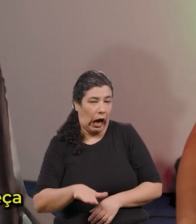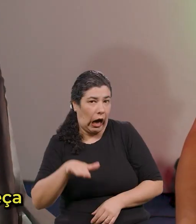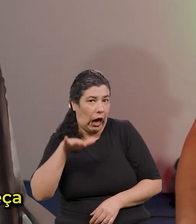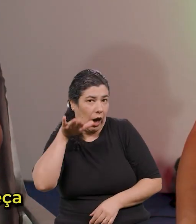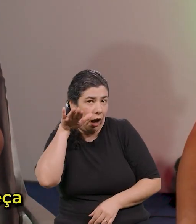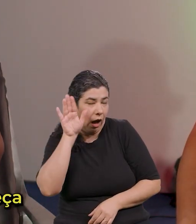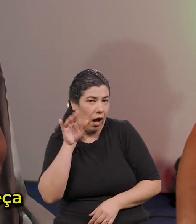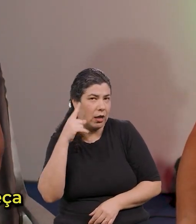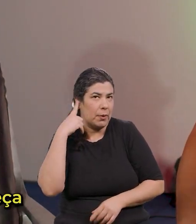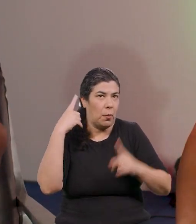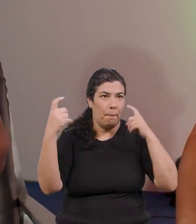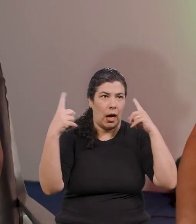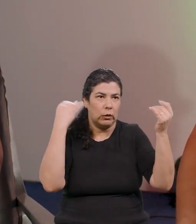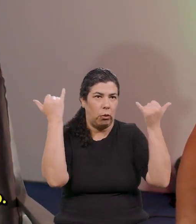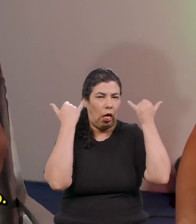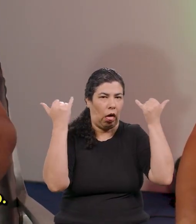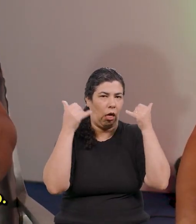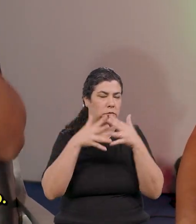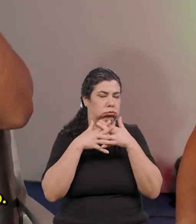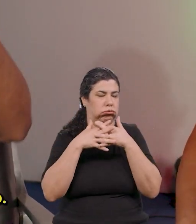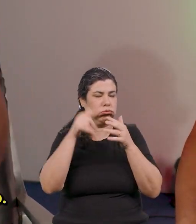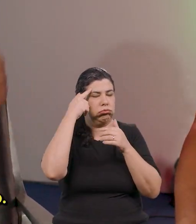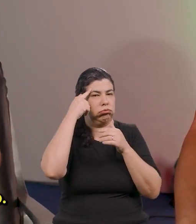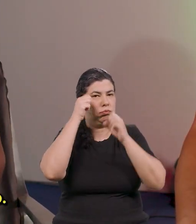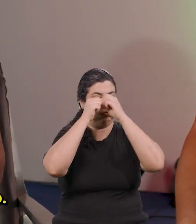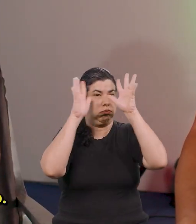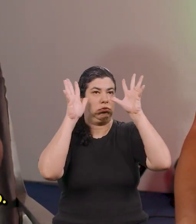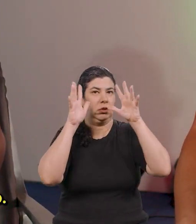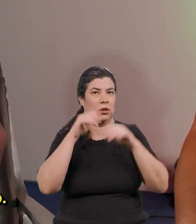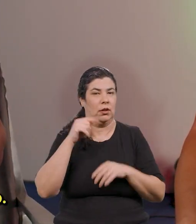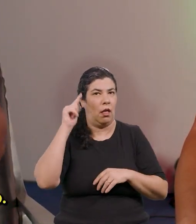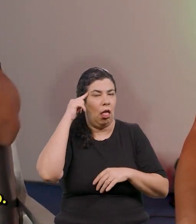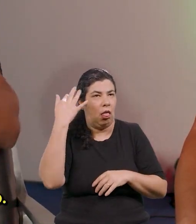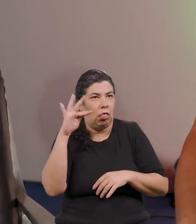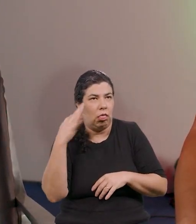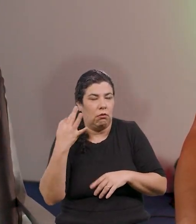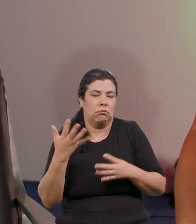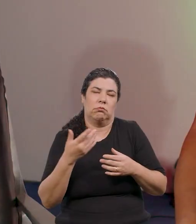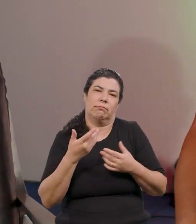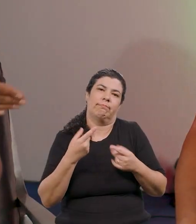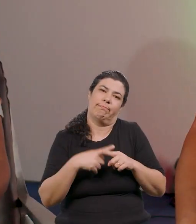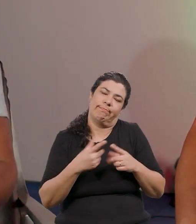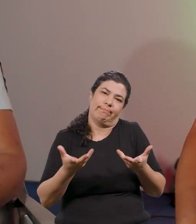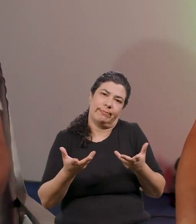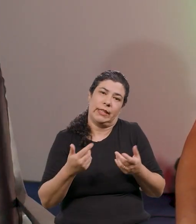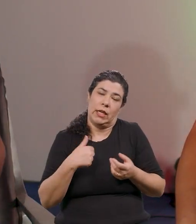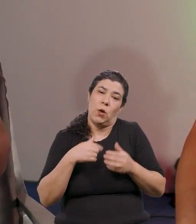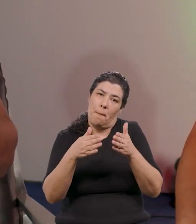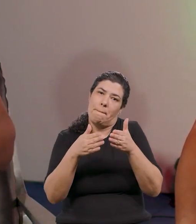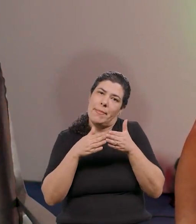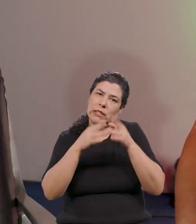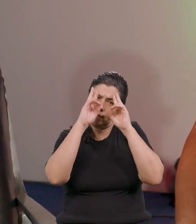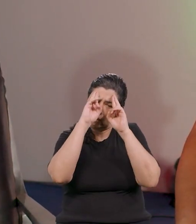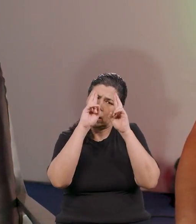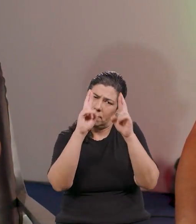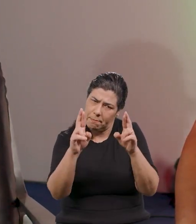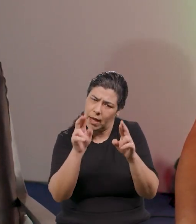barulho gigantesco na cabeça. Vive com dor de cabeça por conta disso. Eu só peço respeito